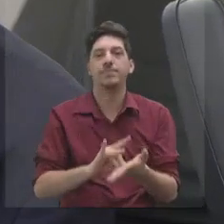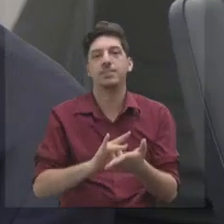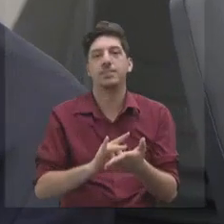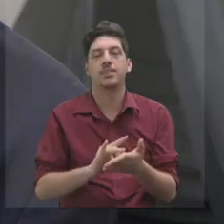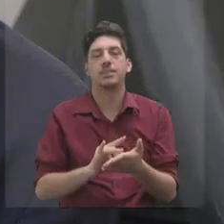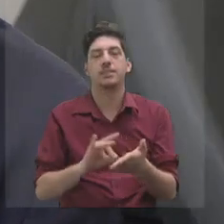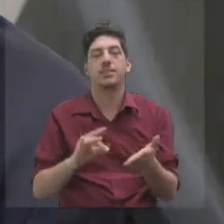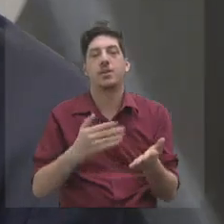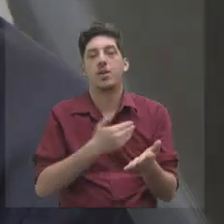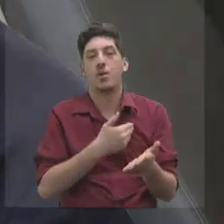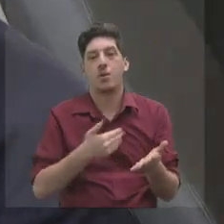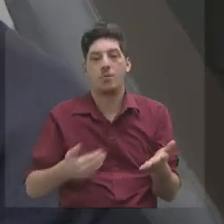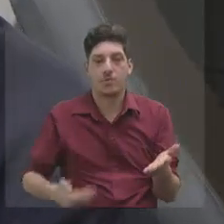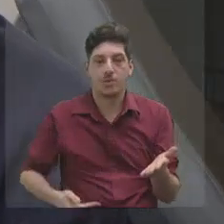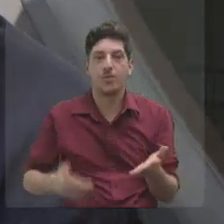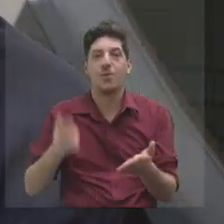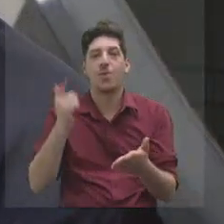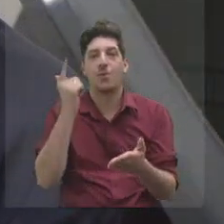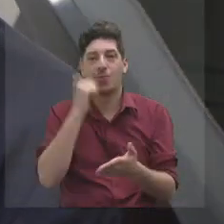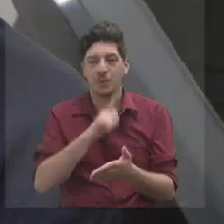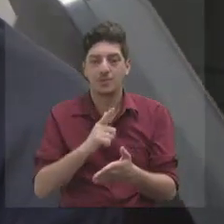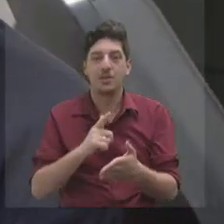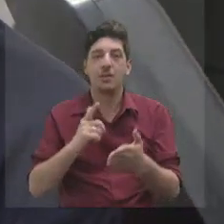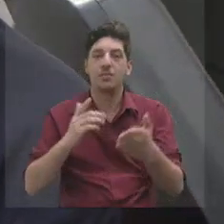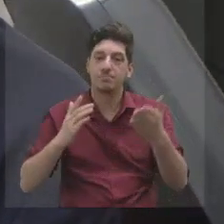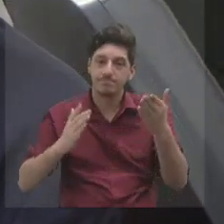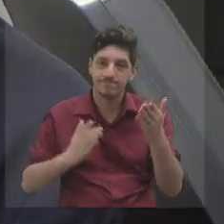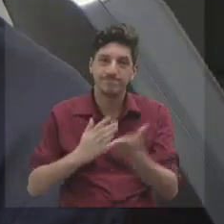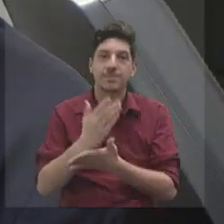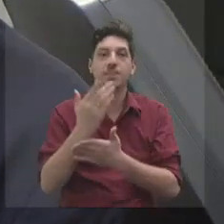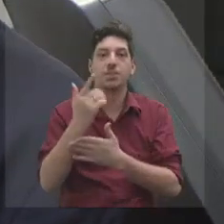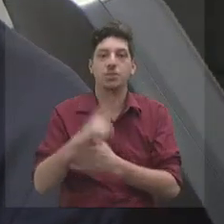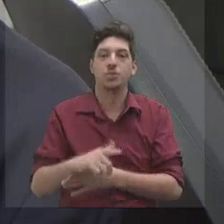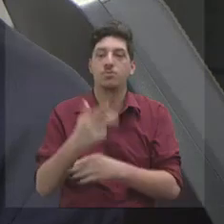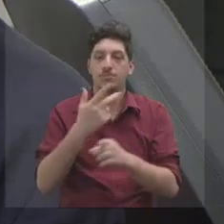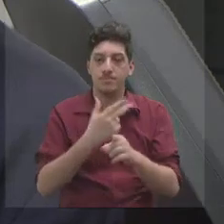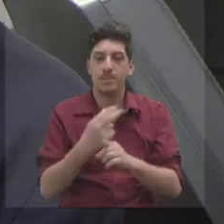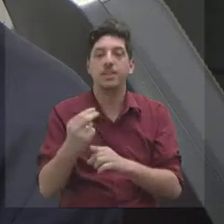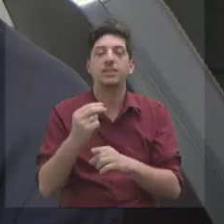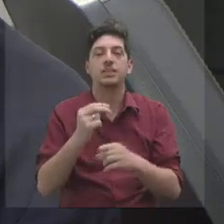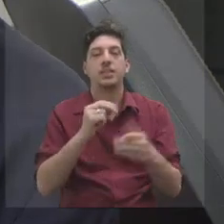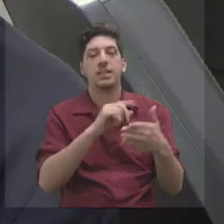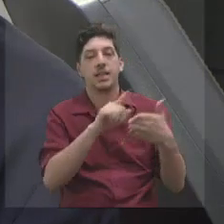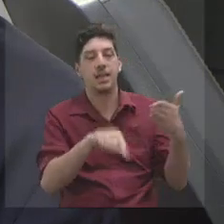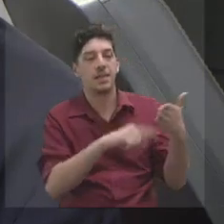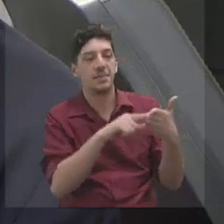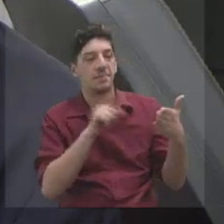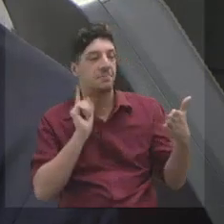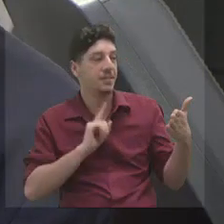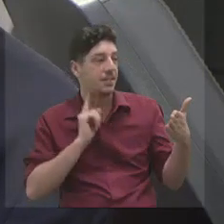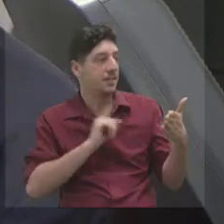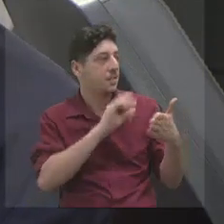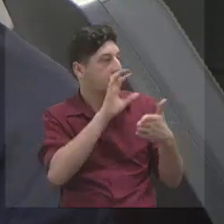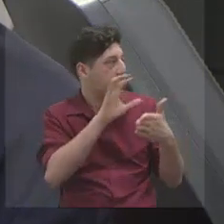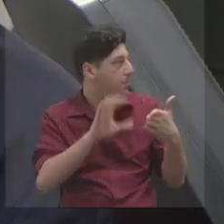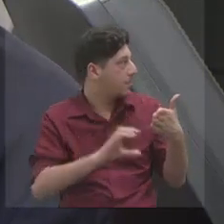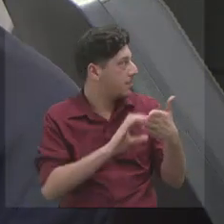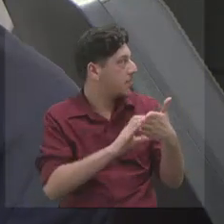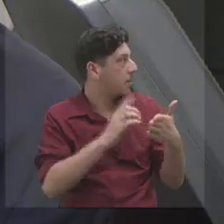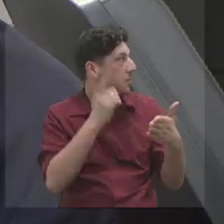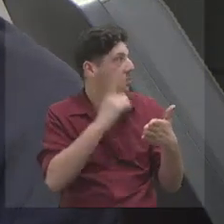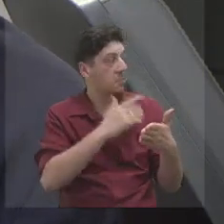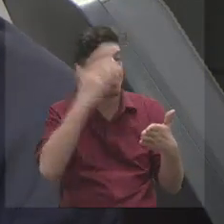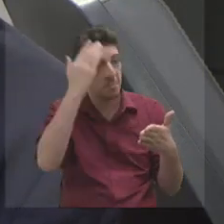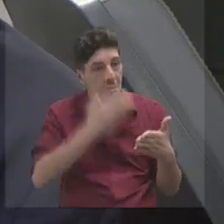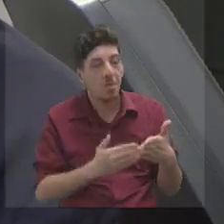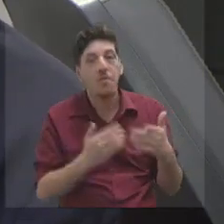governador teve uma reeleição Vitoriosa em todas as regiões do Estado já que ele provou que não privilegia